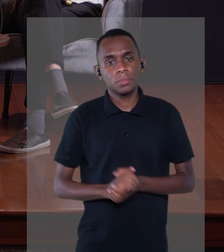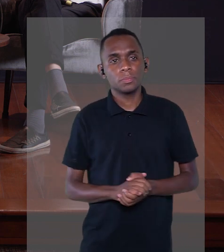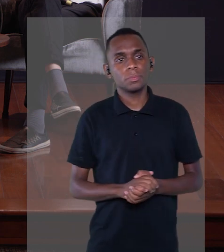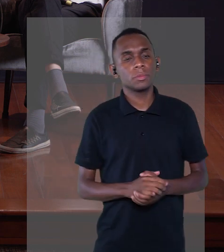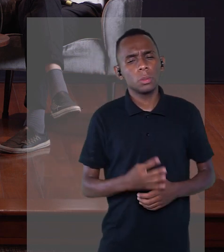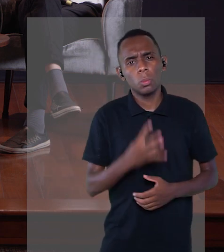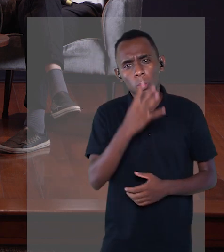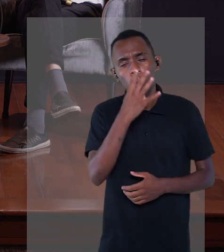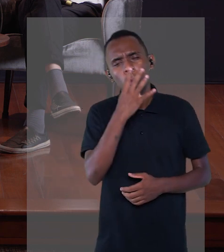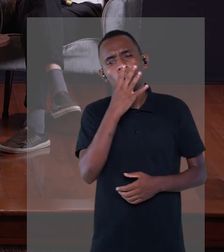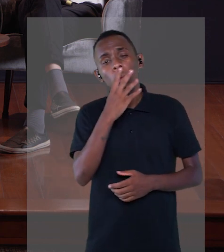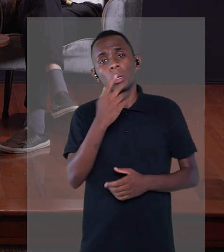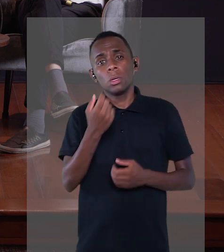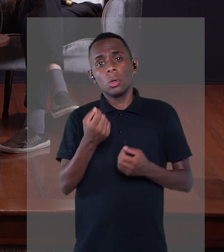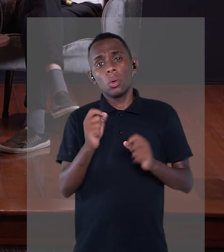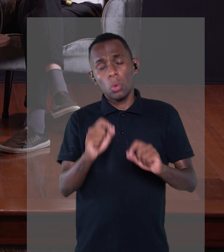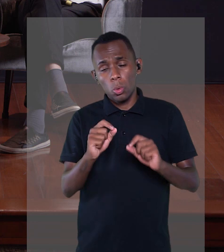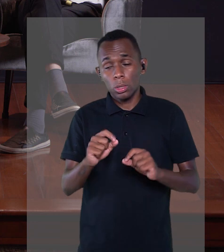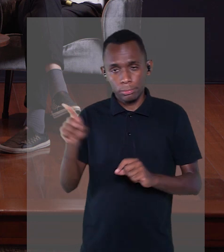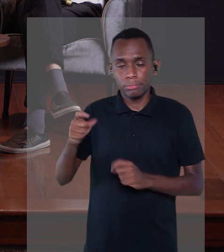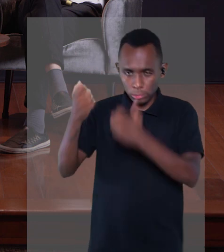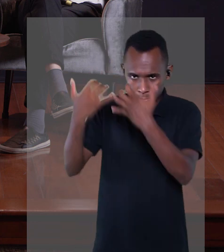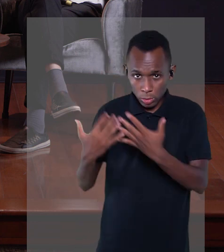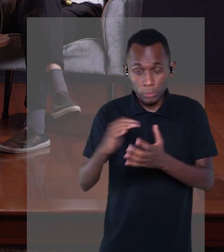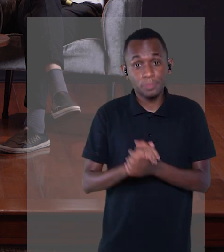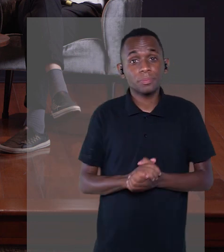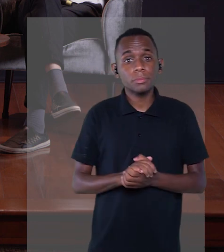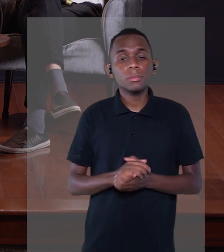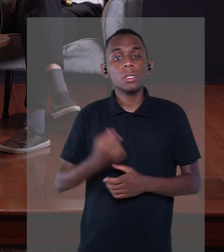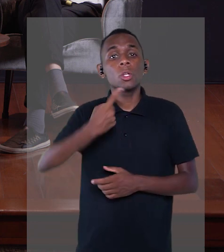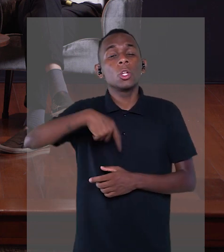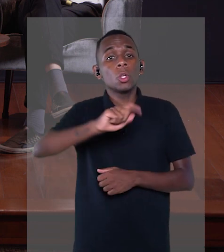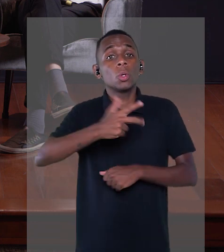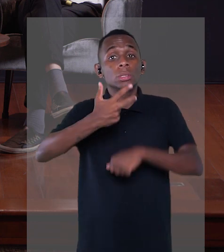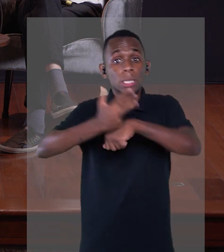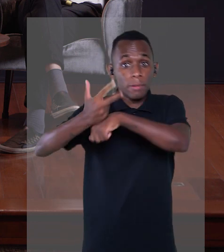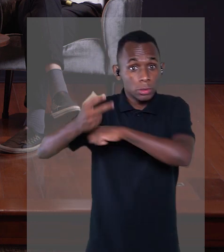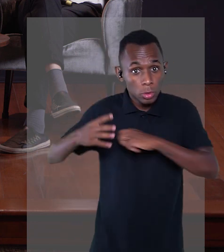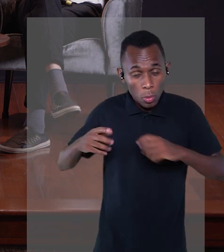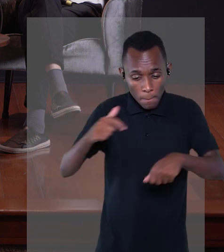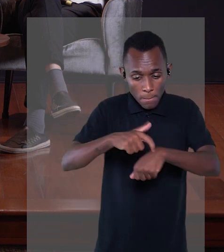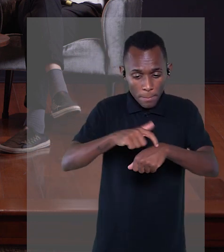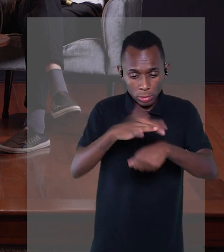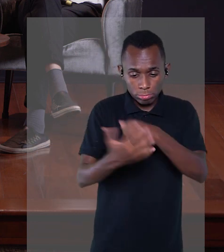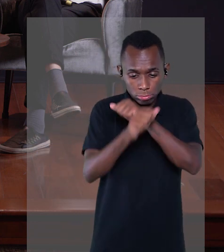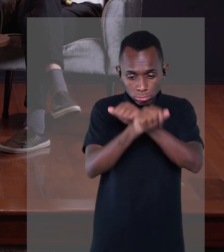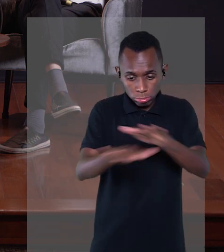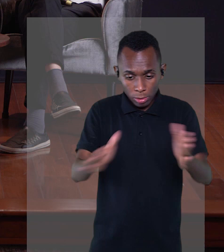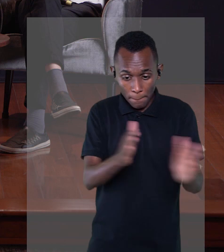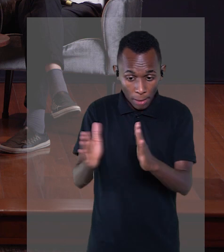o incrível, o Sérgio estava contando, porque, Josana, a gente fez essa gravação toda na pandemia, né? Então, todos os